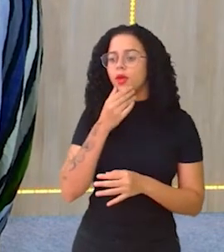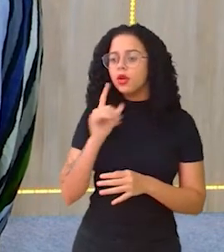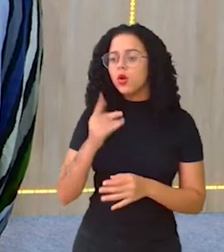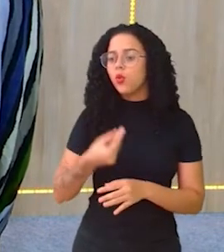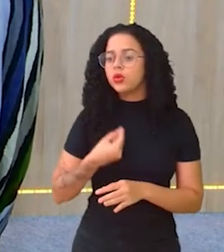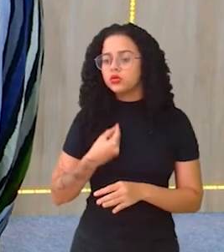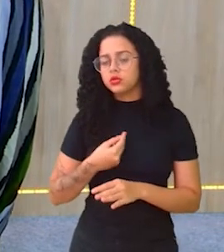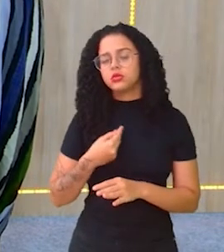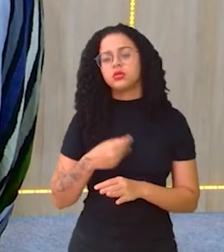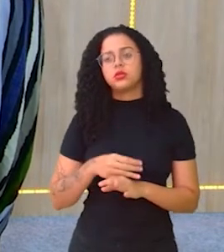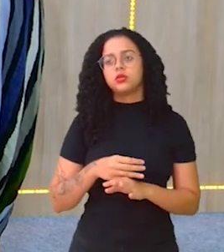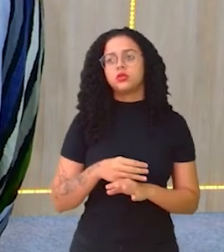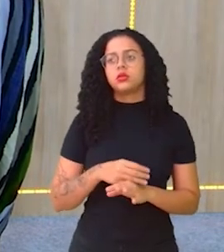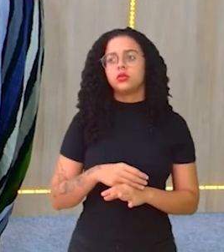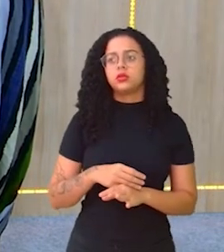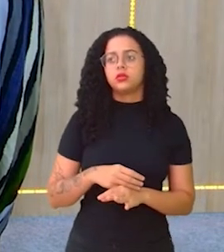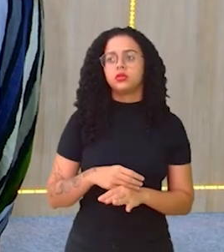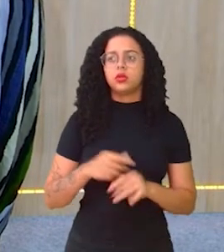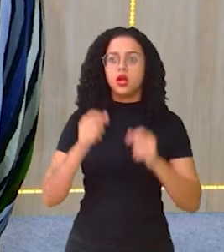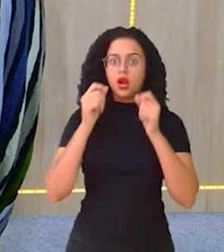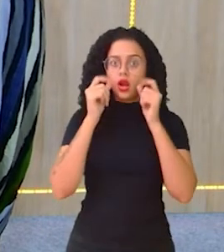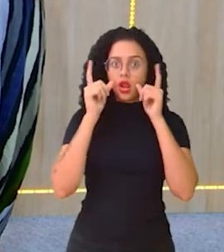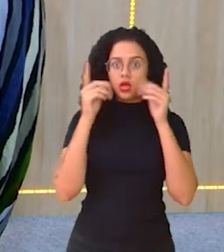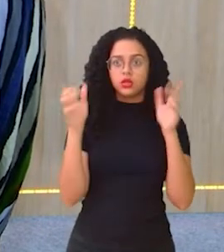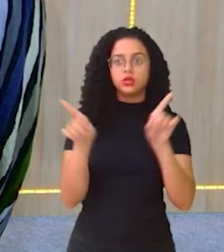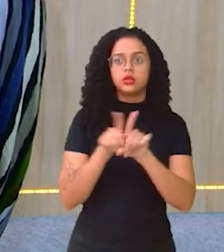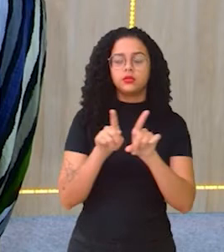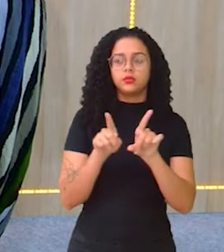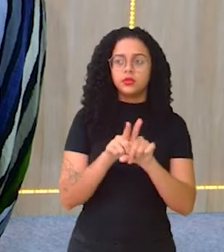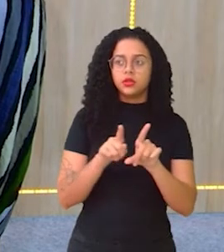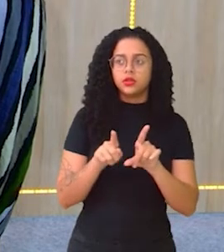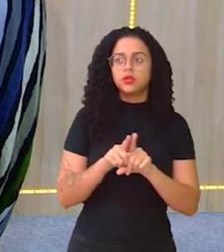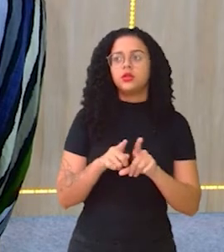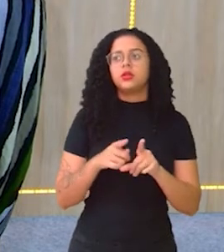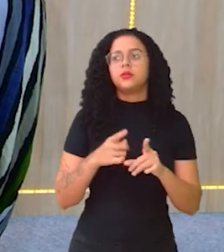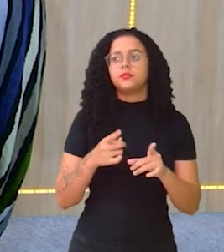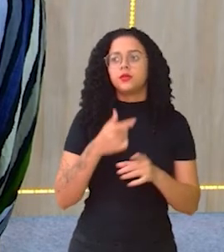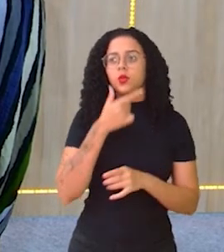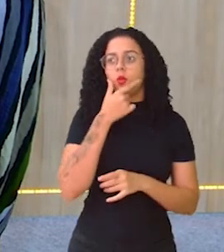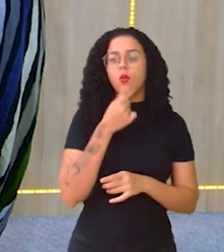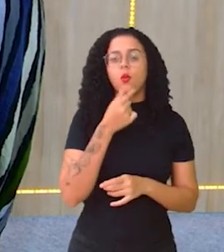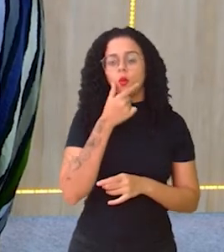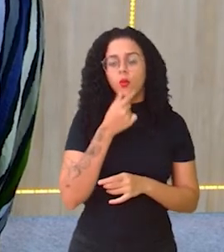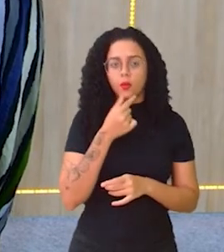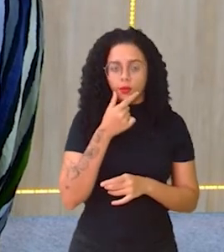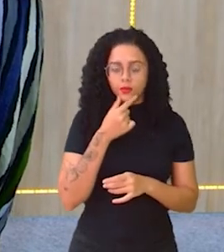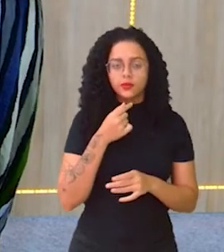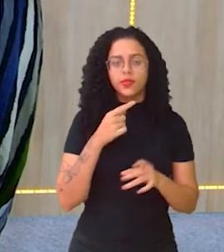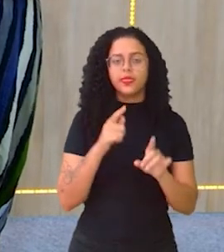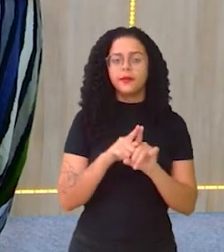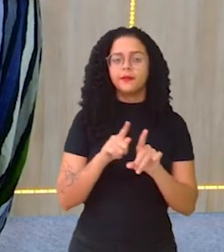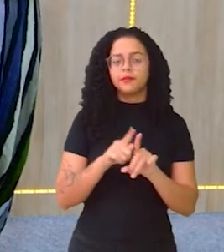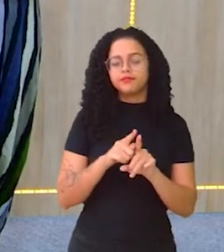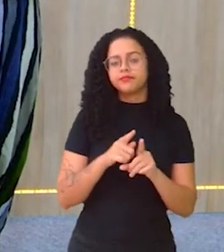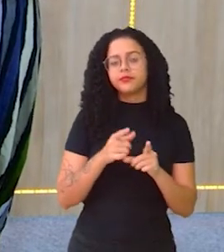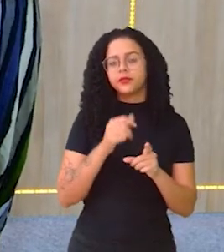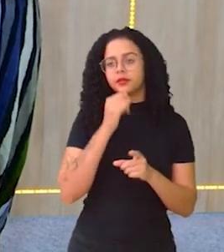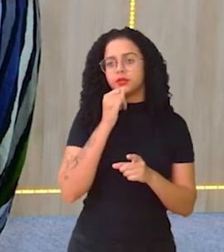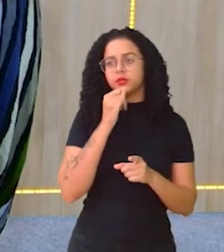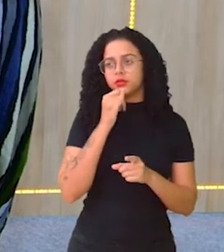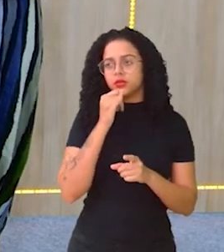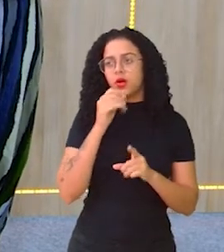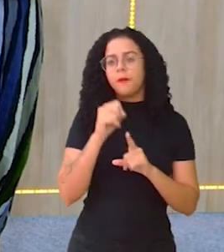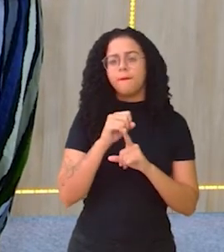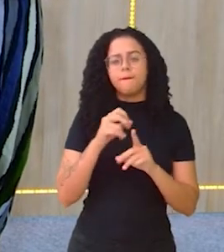existam, tá? Exatamente. Então, ficar alertas também, né? Para os rapazes e que muitas vezes pela própria